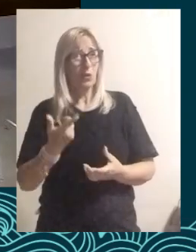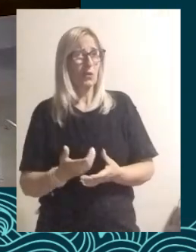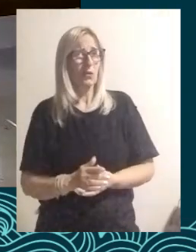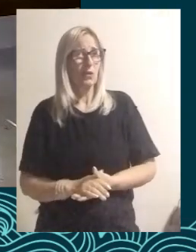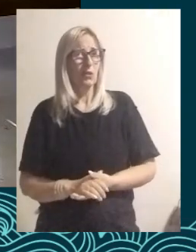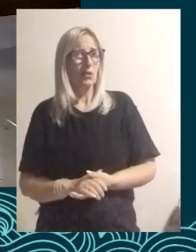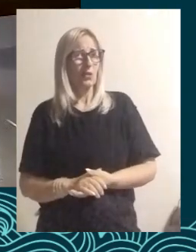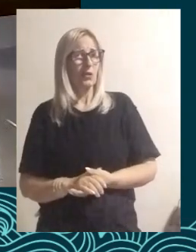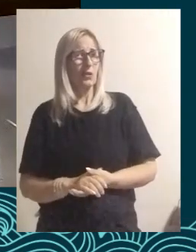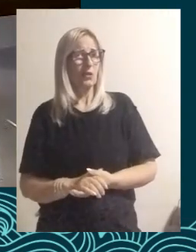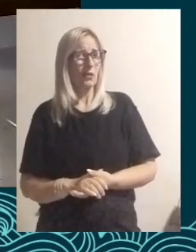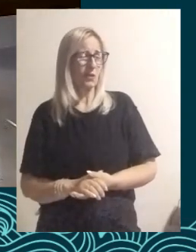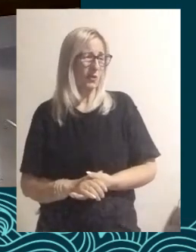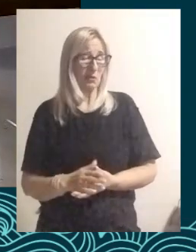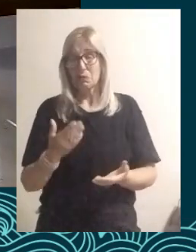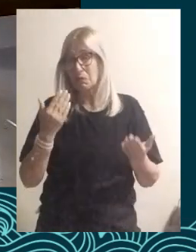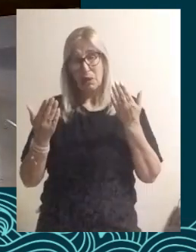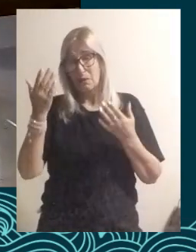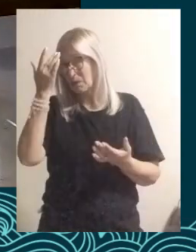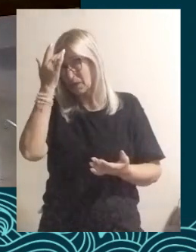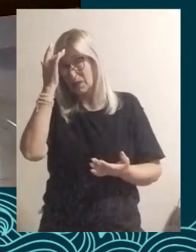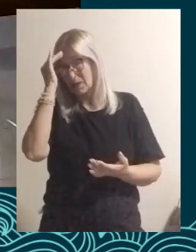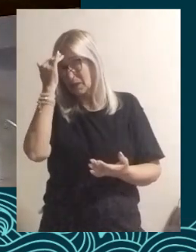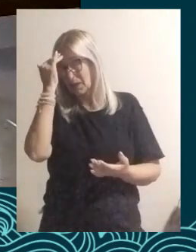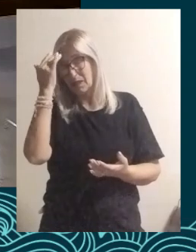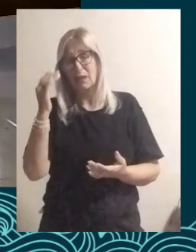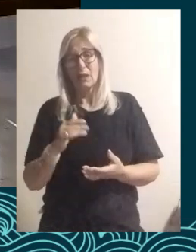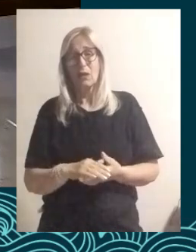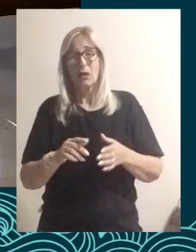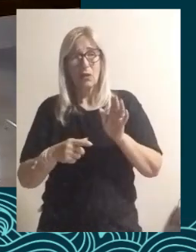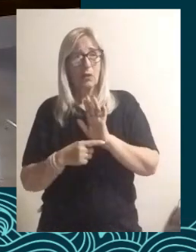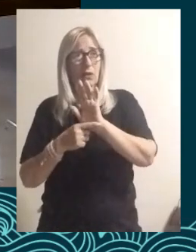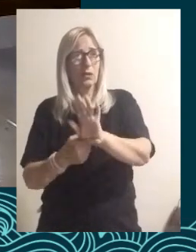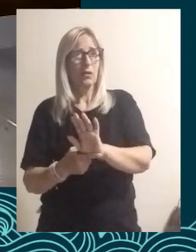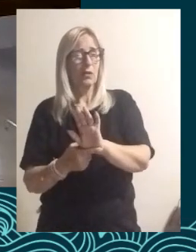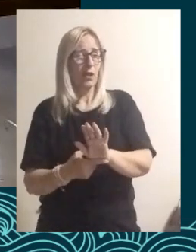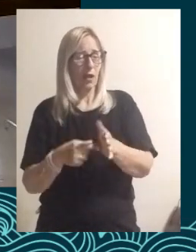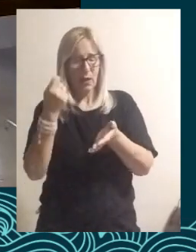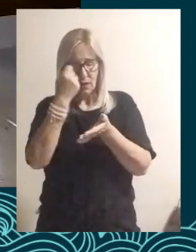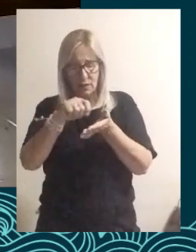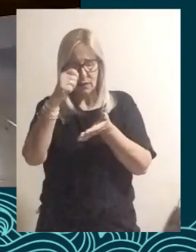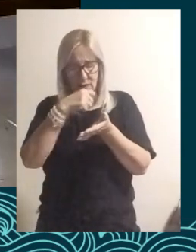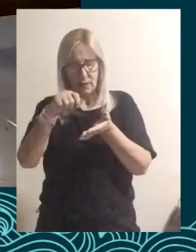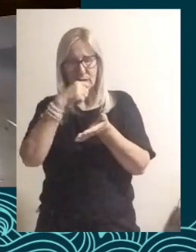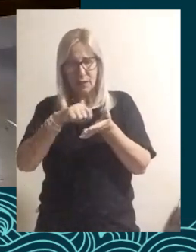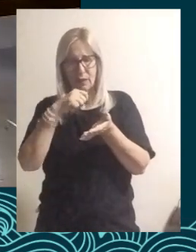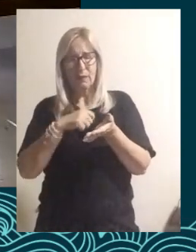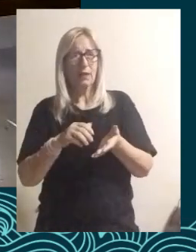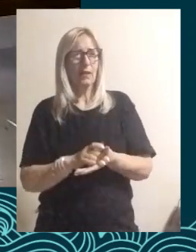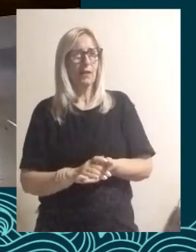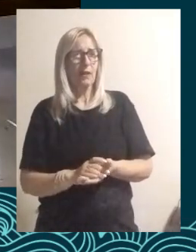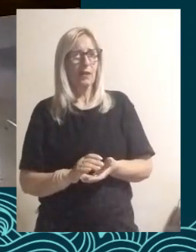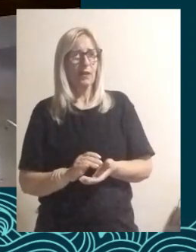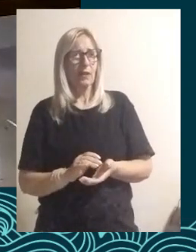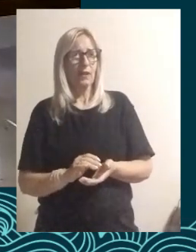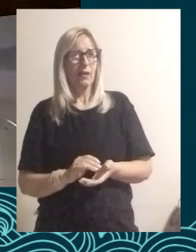mesmo, né, de dor, de profunda dor, e que isso não dá para medir. e que o que ajuda muito, assim, é